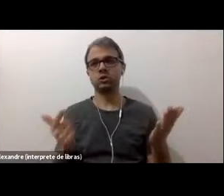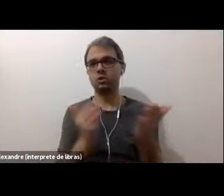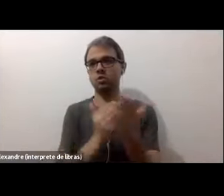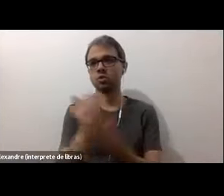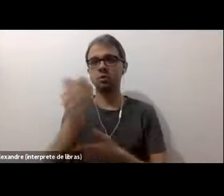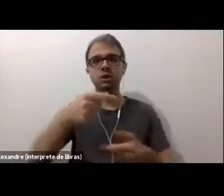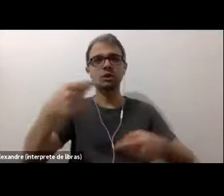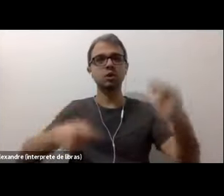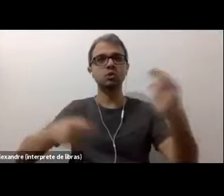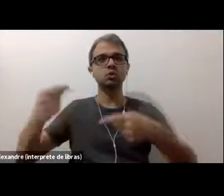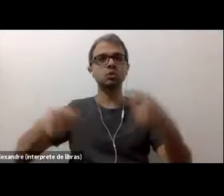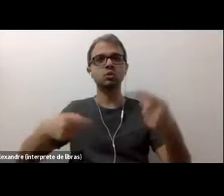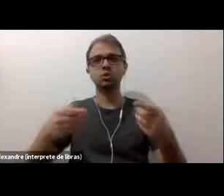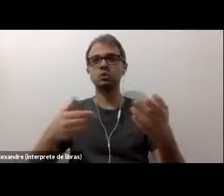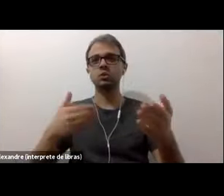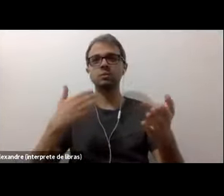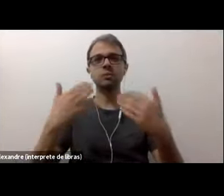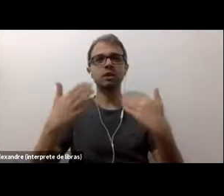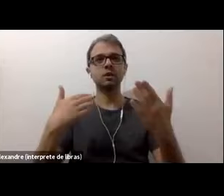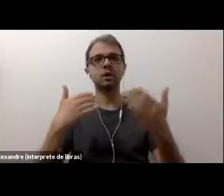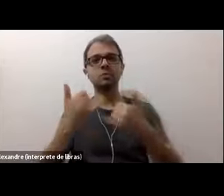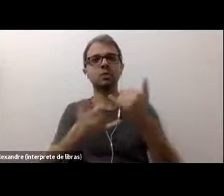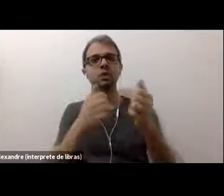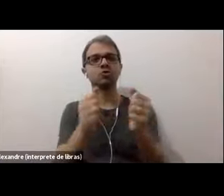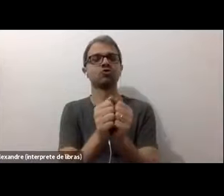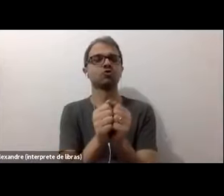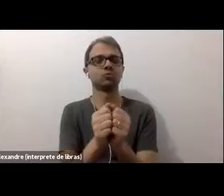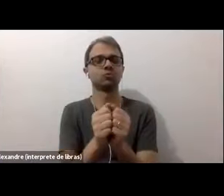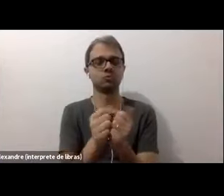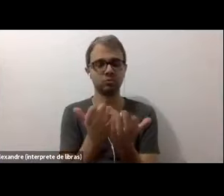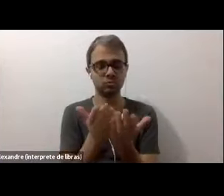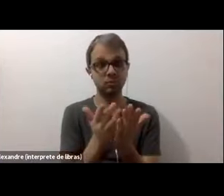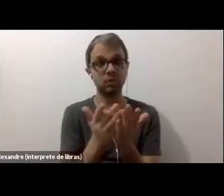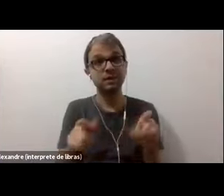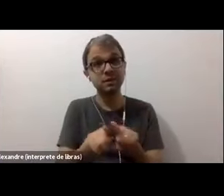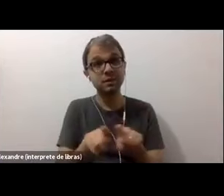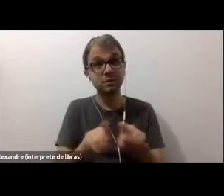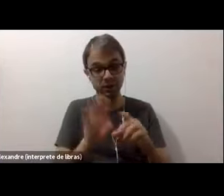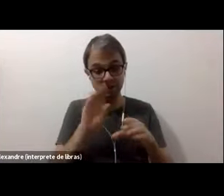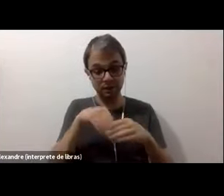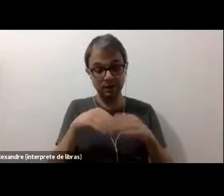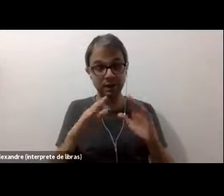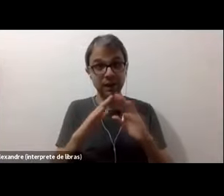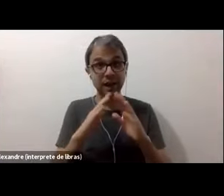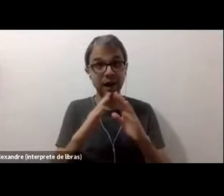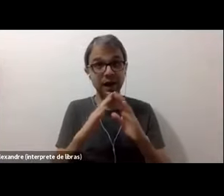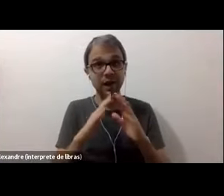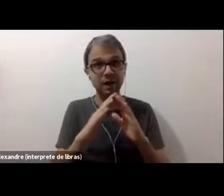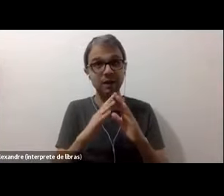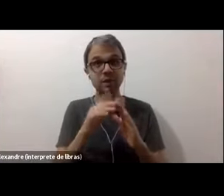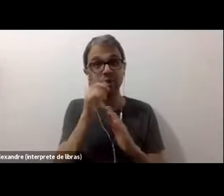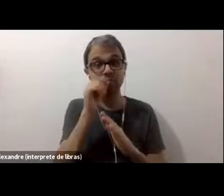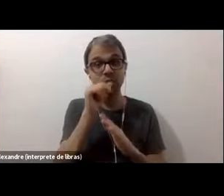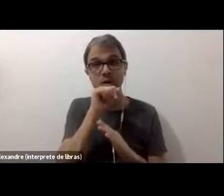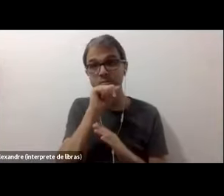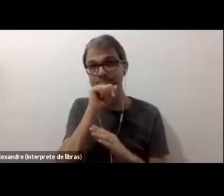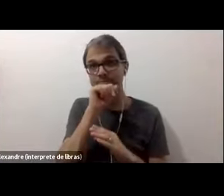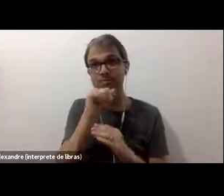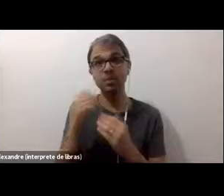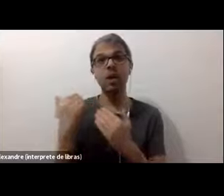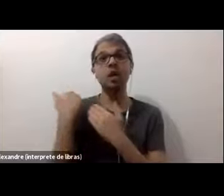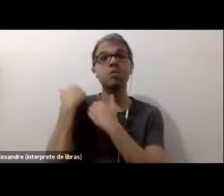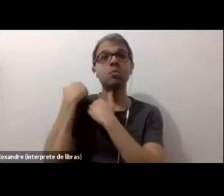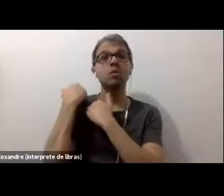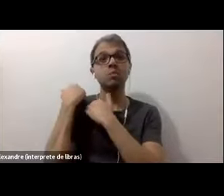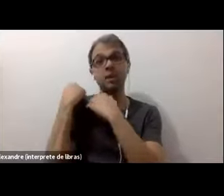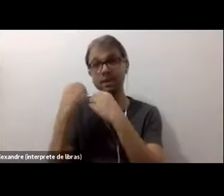bem importante. Também delegar as tarefas dentro de casa, isso também é fundamental, tanto para os adolescentes quanto para os